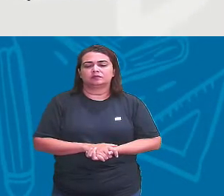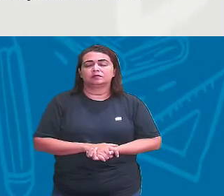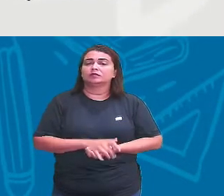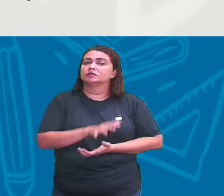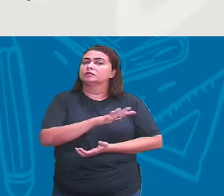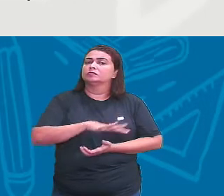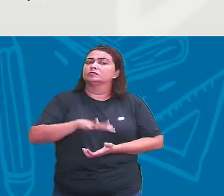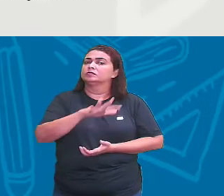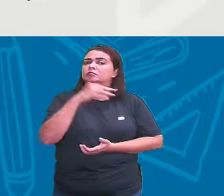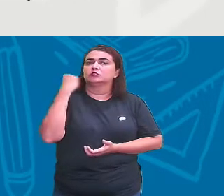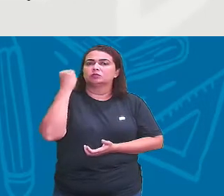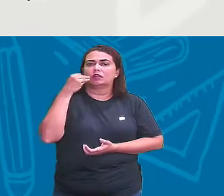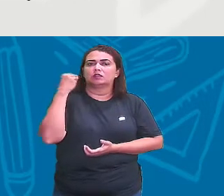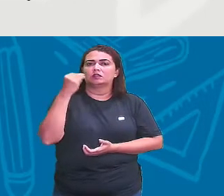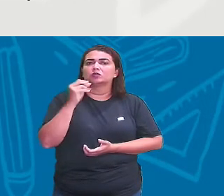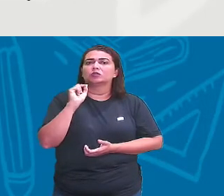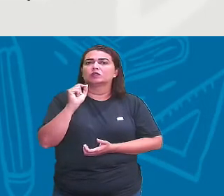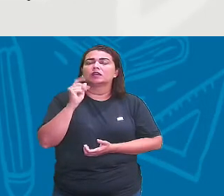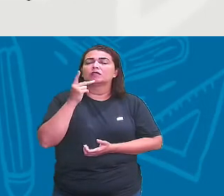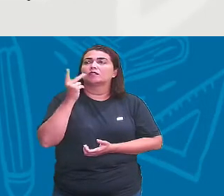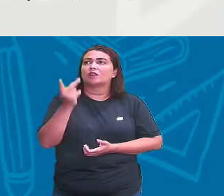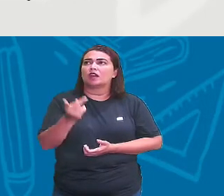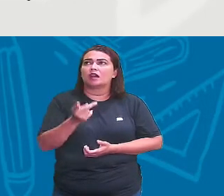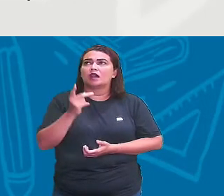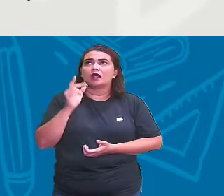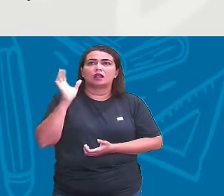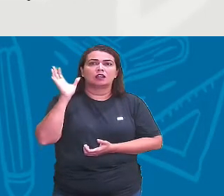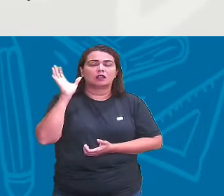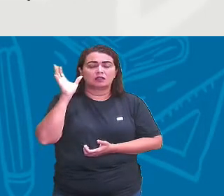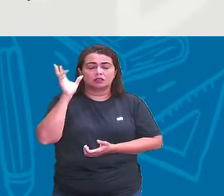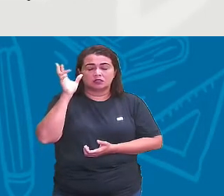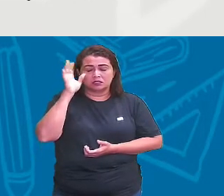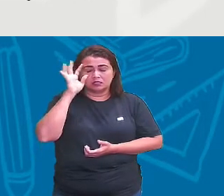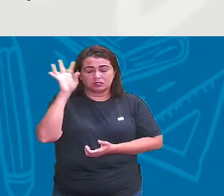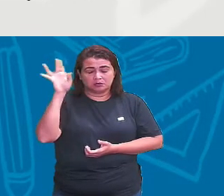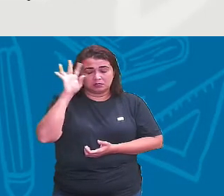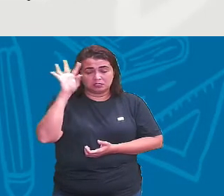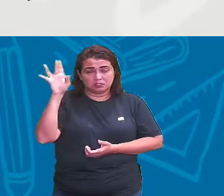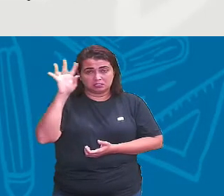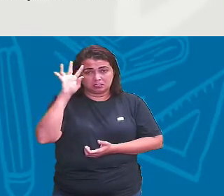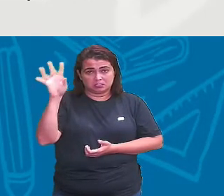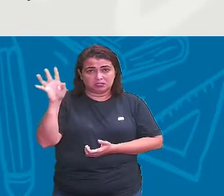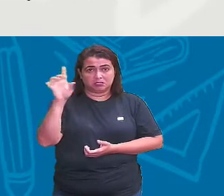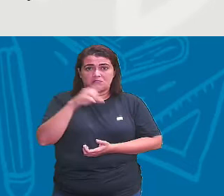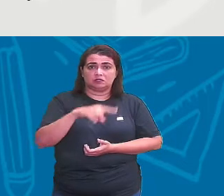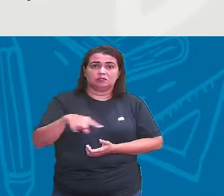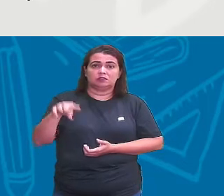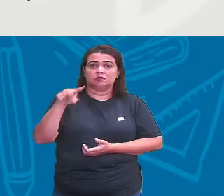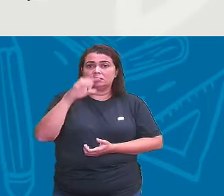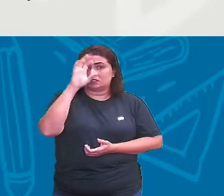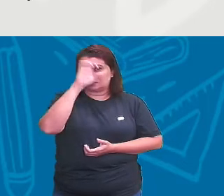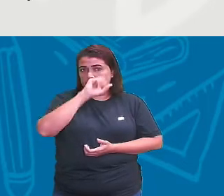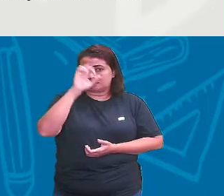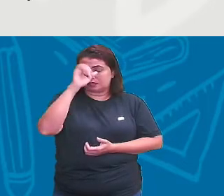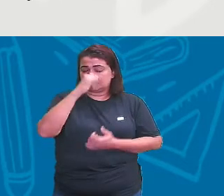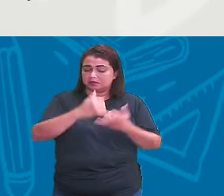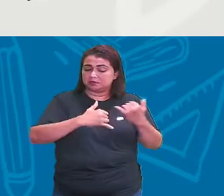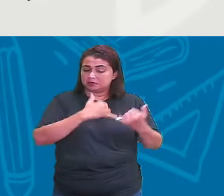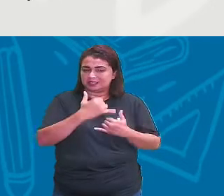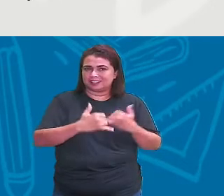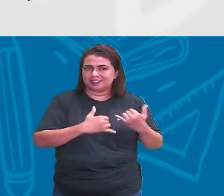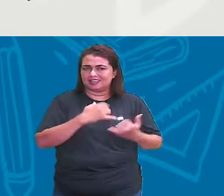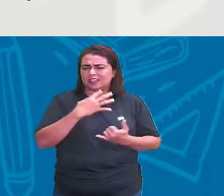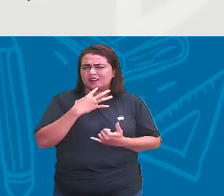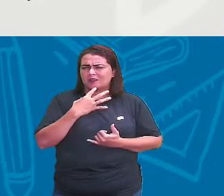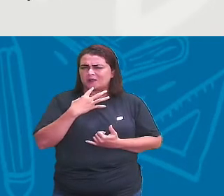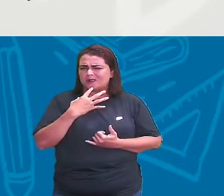O campo de experiência: fala, escuta, pensamento e imaginação. Os direitos de aprendizagem: explorar, brincar, expressar, se